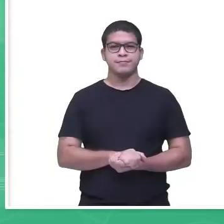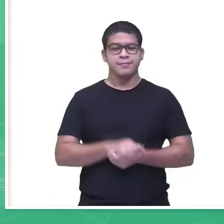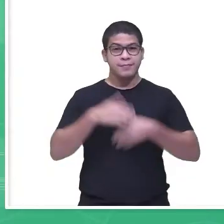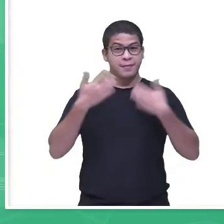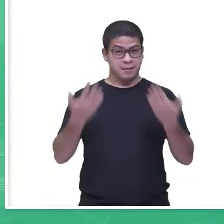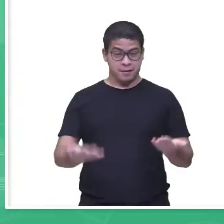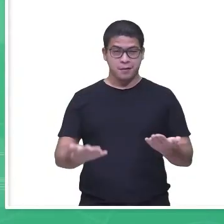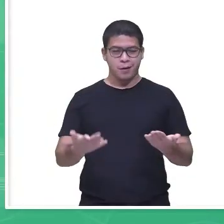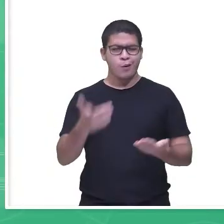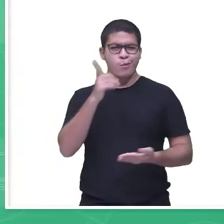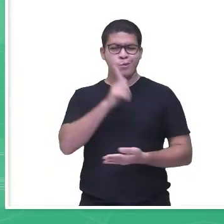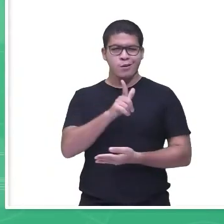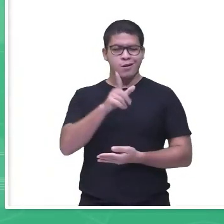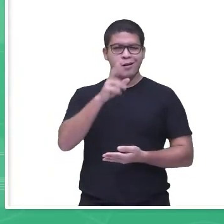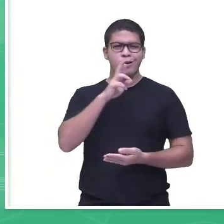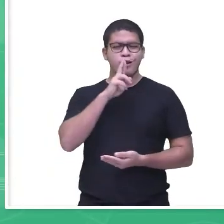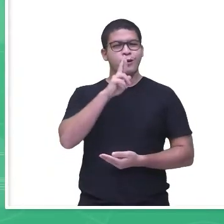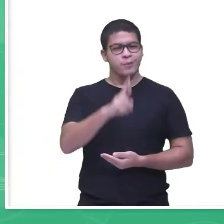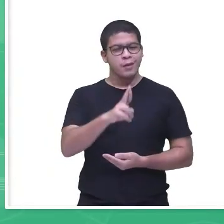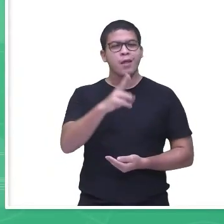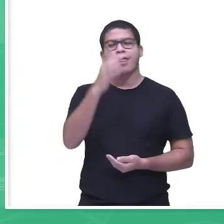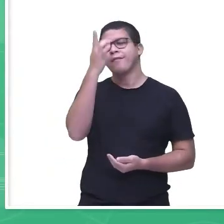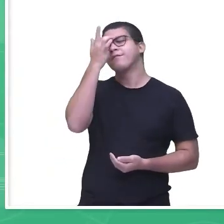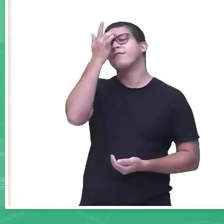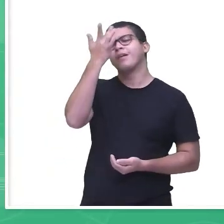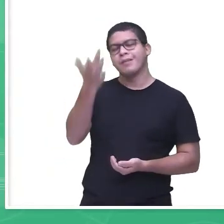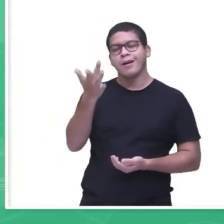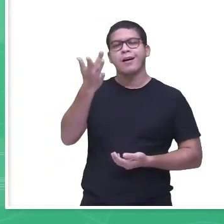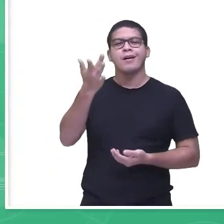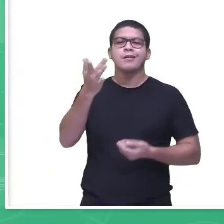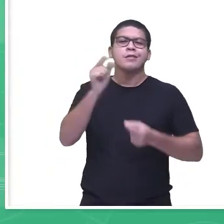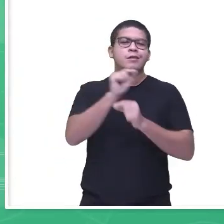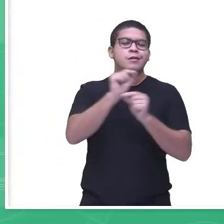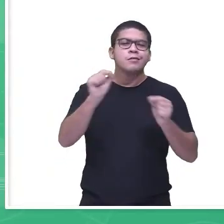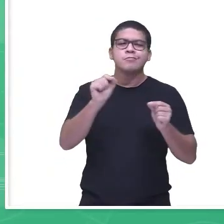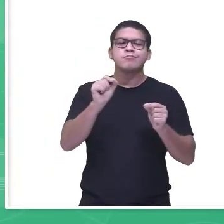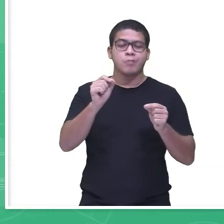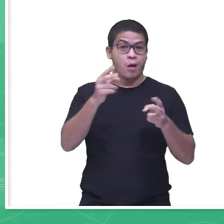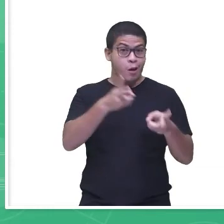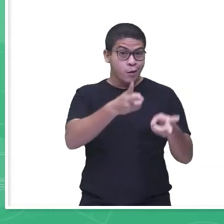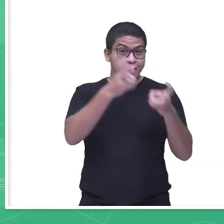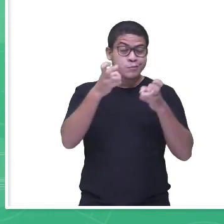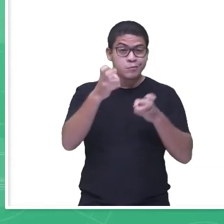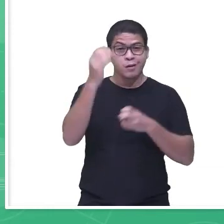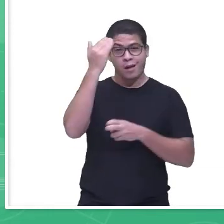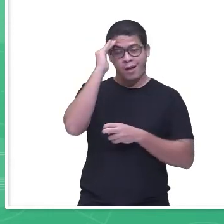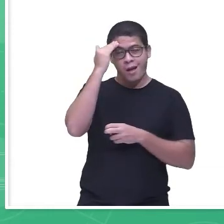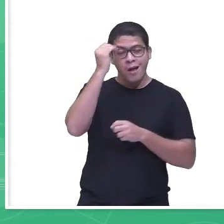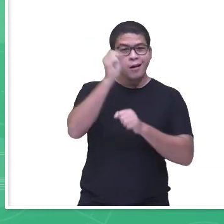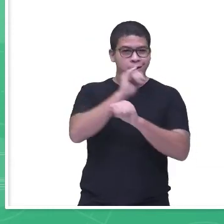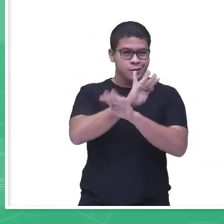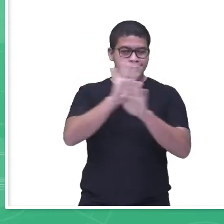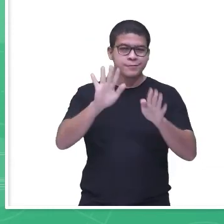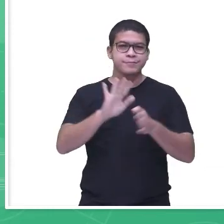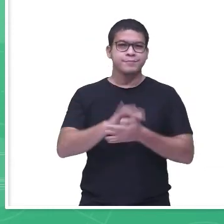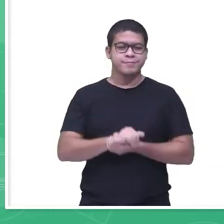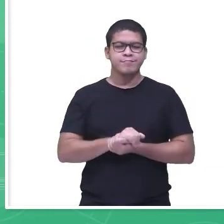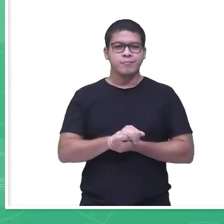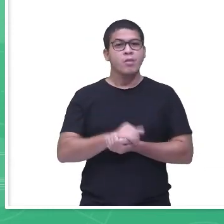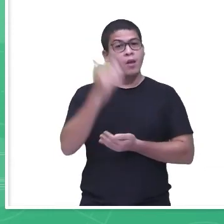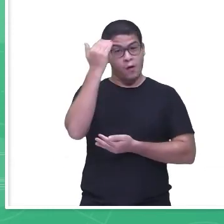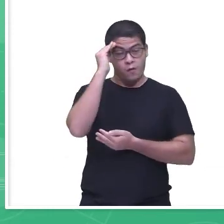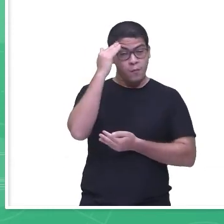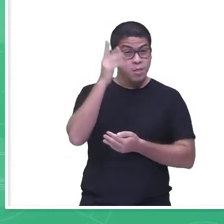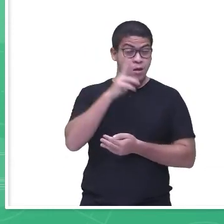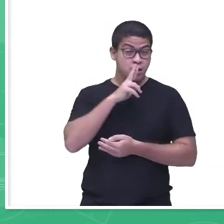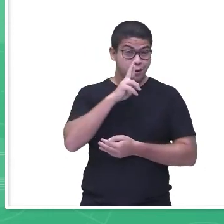Então, conseguiram responder? Tava fácil demais, né? Porque vocês prestaram atenção na aula, com certeza, então conseguiram responder. Vamos tentar dar as